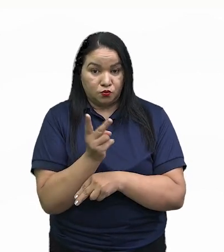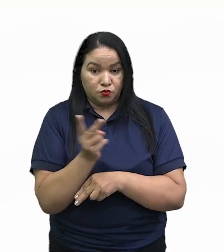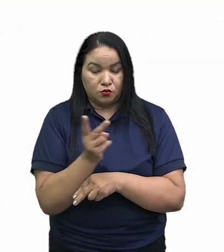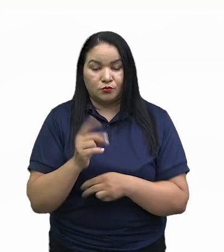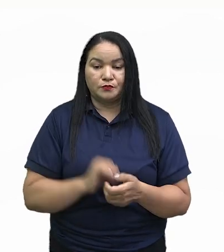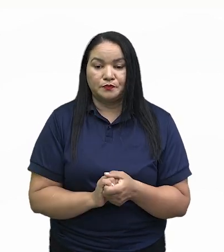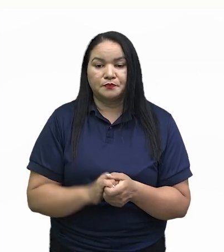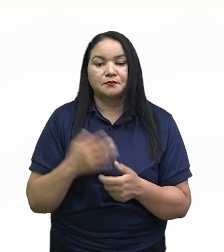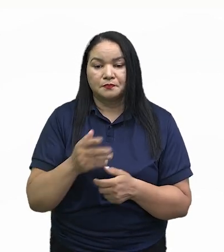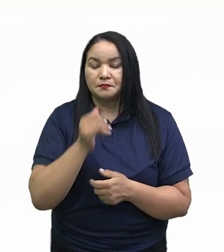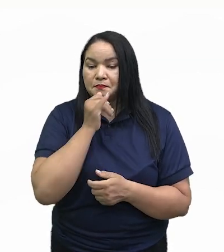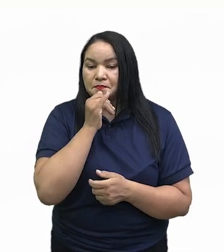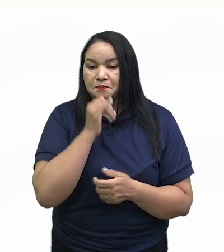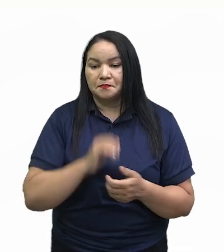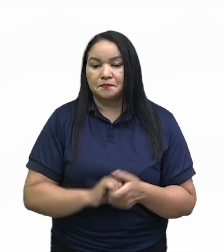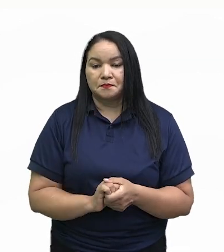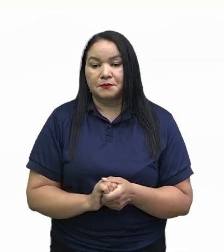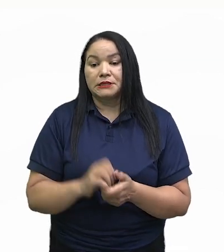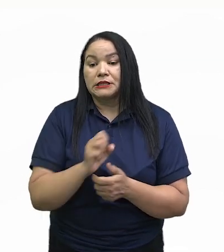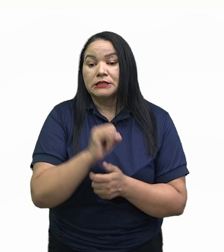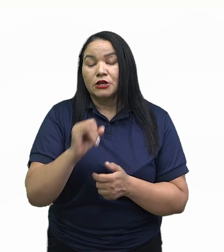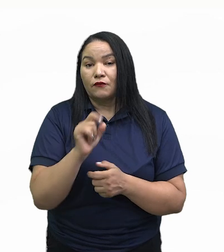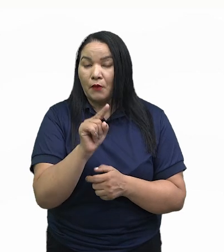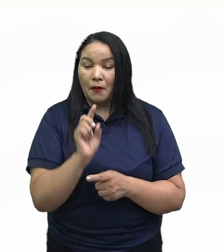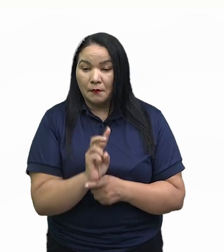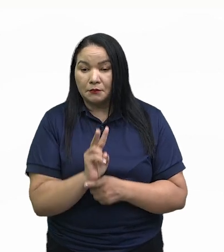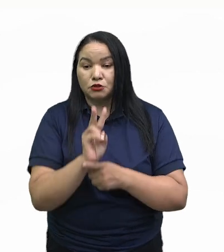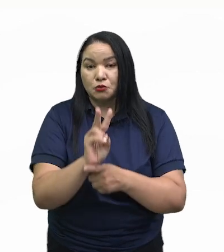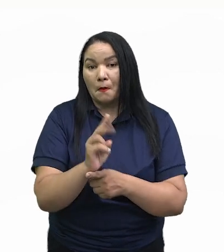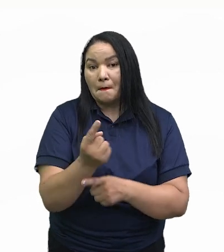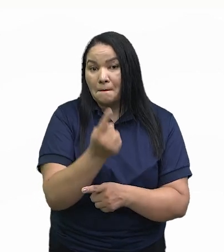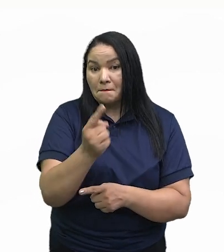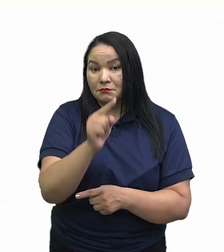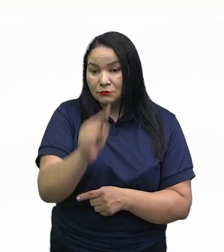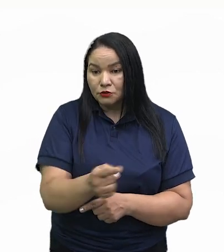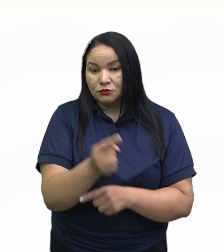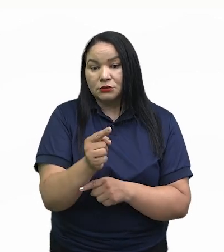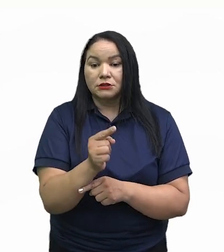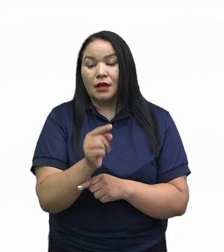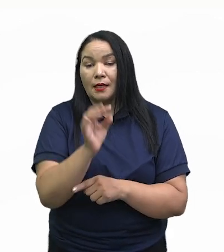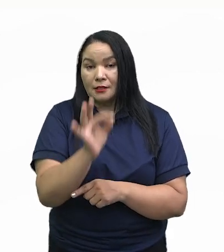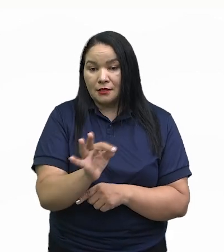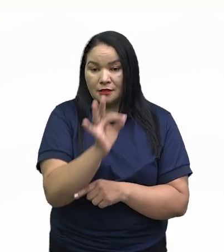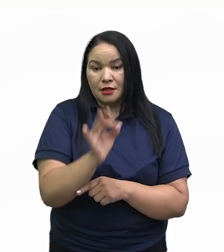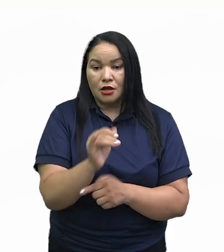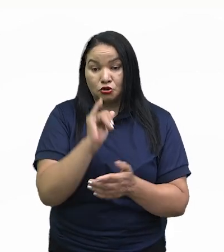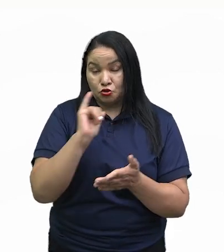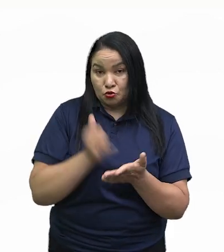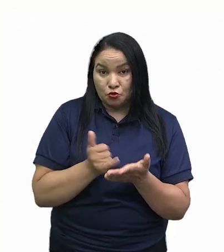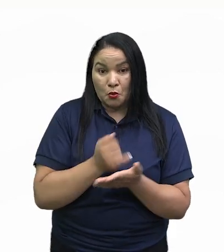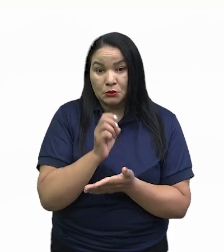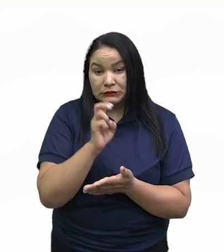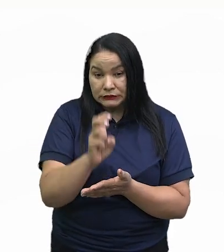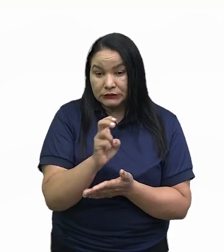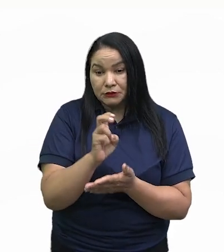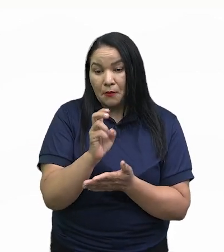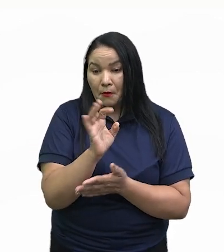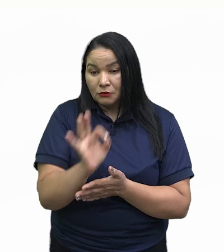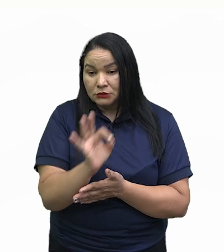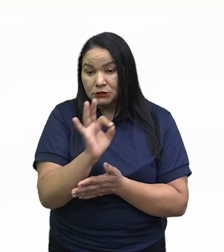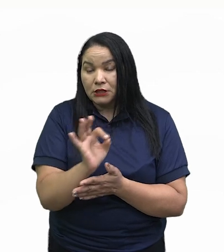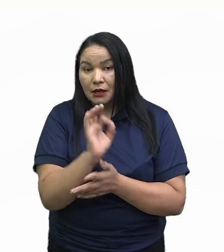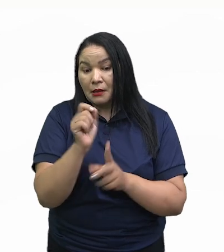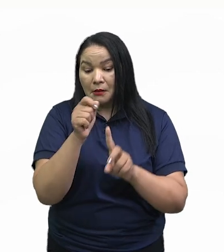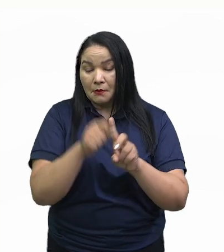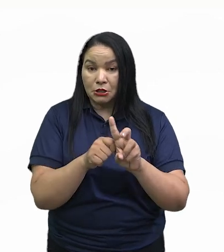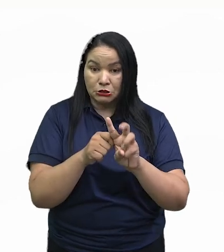aqui, tem um exemplo. Vamos supor que você emprestou R$1.000 a uma taxa de juros simples de 5% ao mês por 3